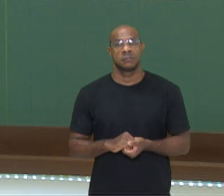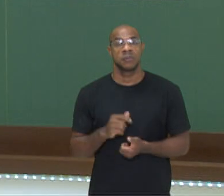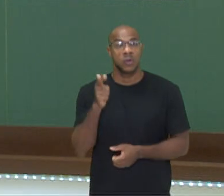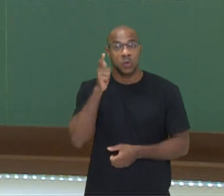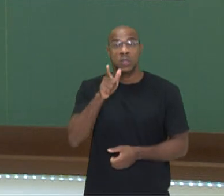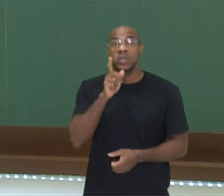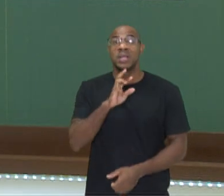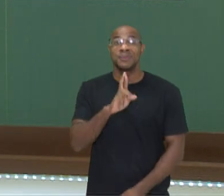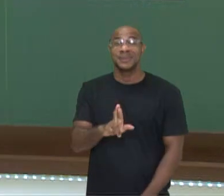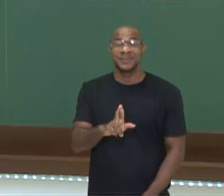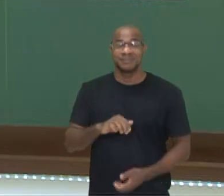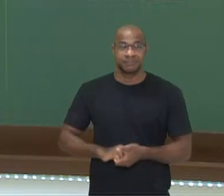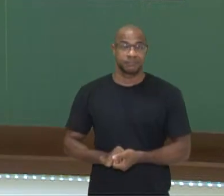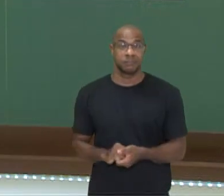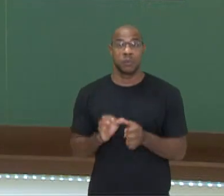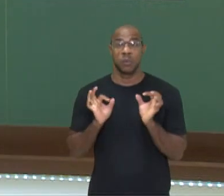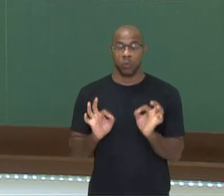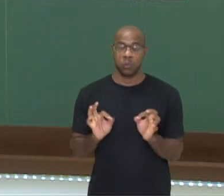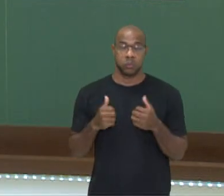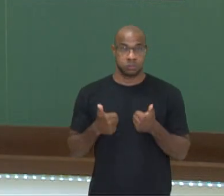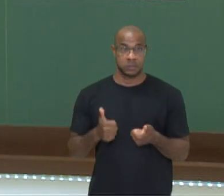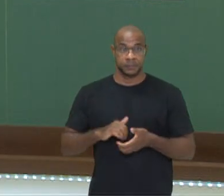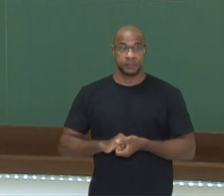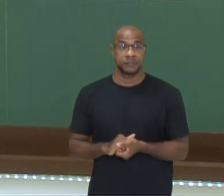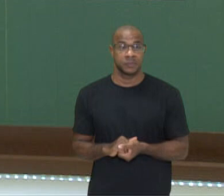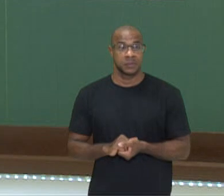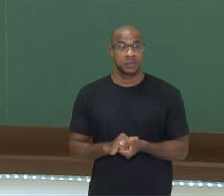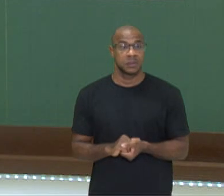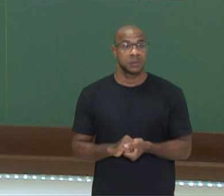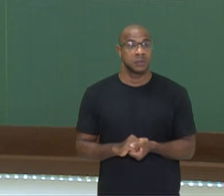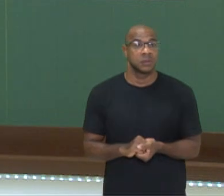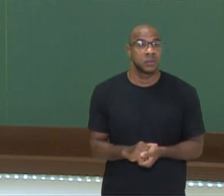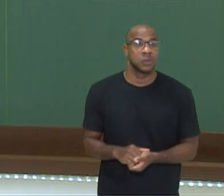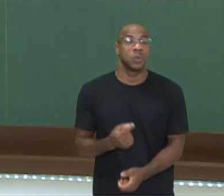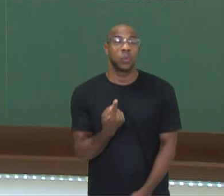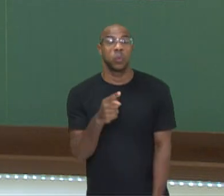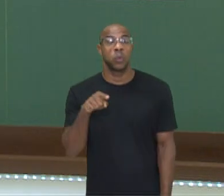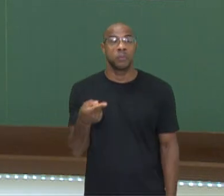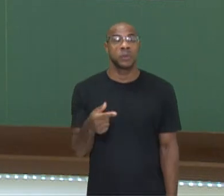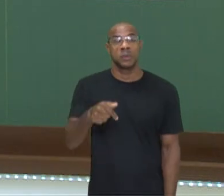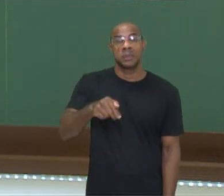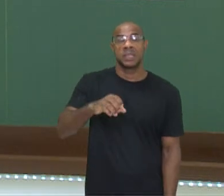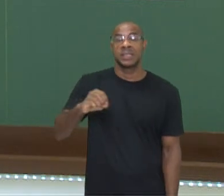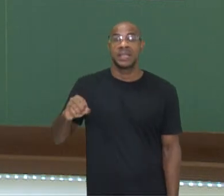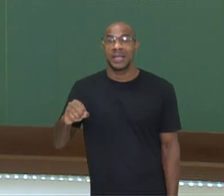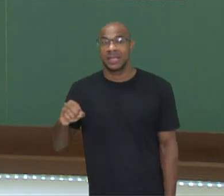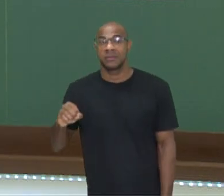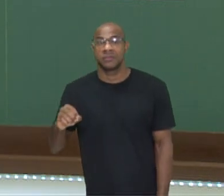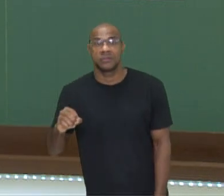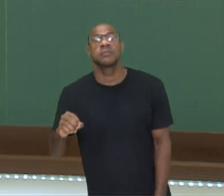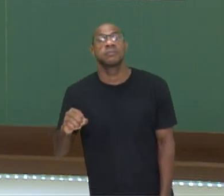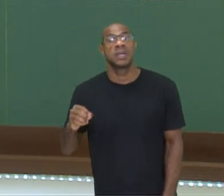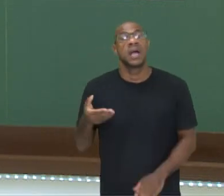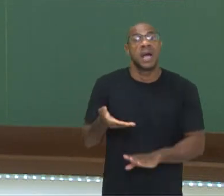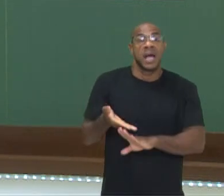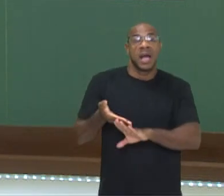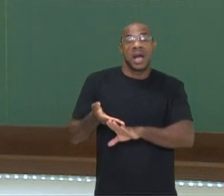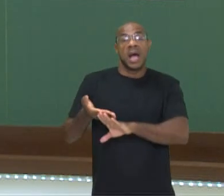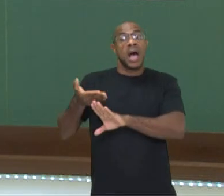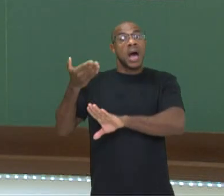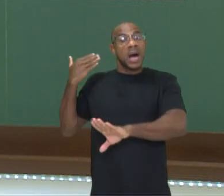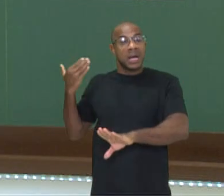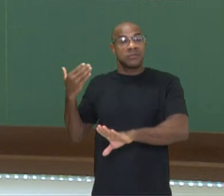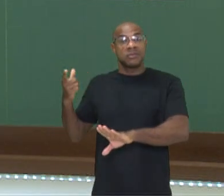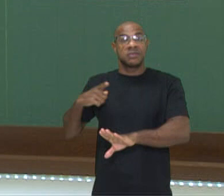Conseguiu responder? Ótimo! Aqui, ó, 1.700 anos antes do que